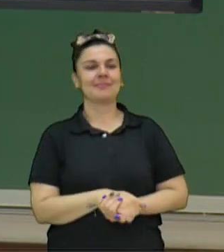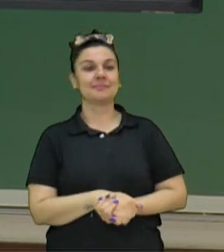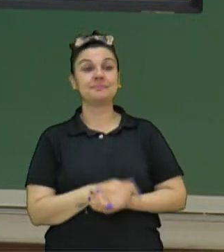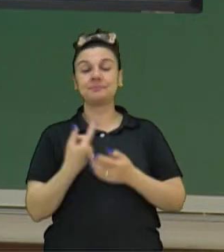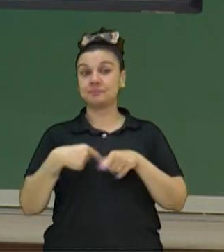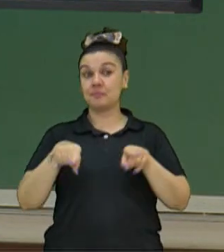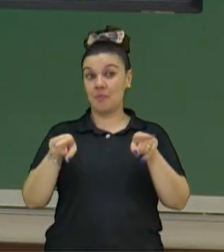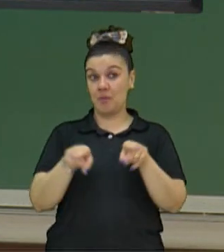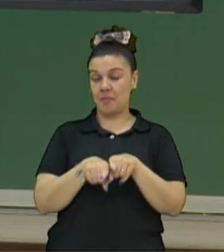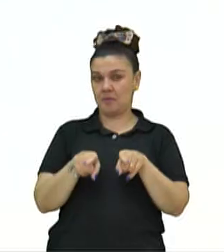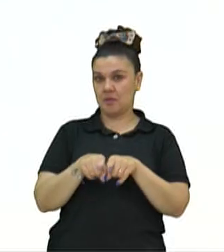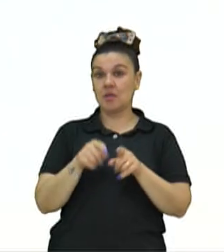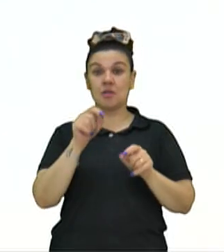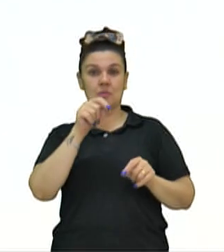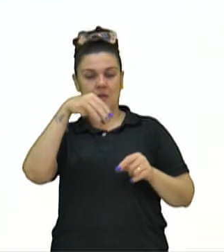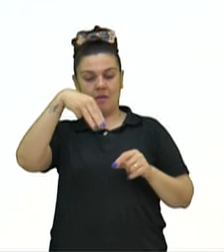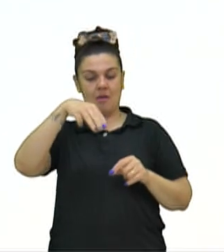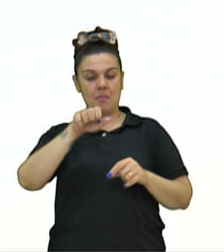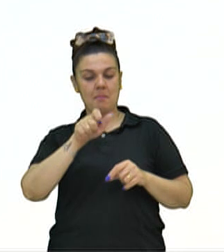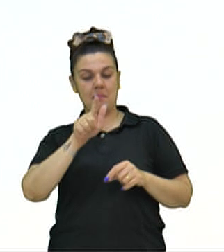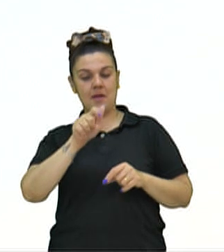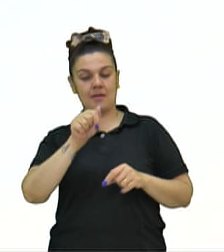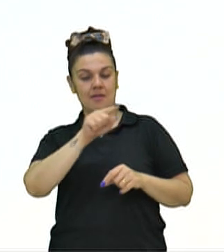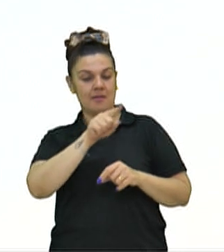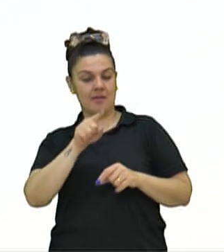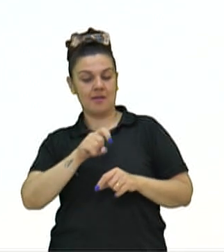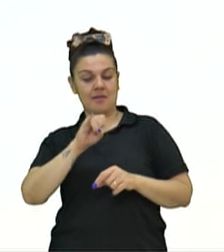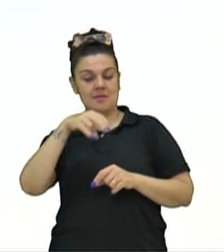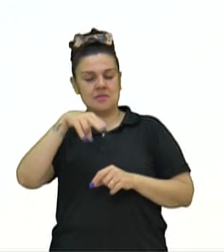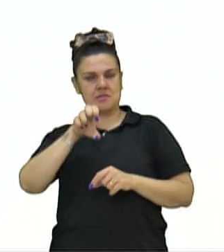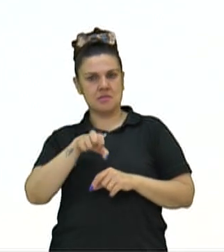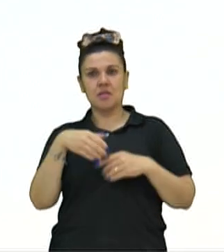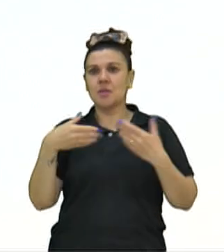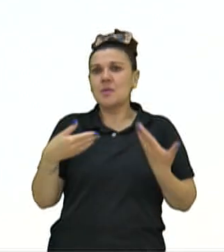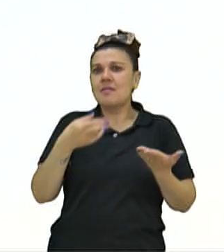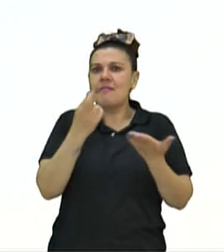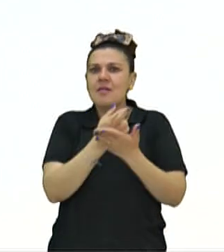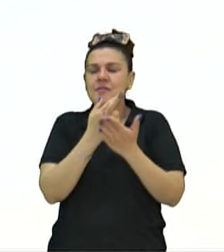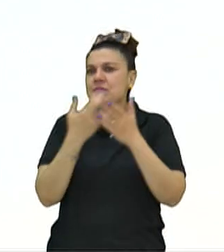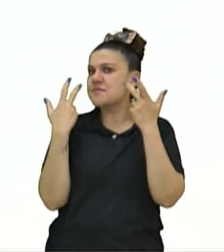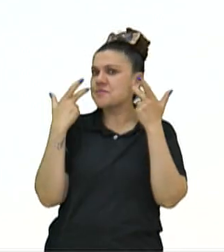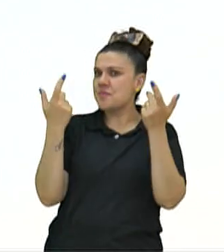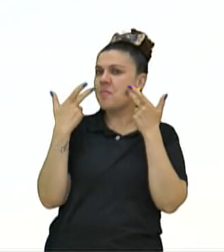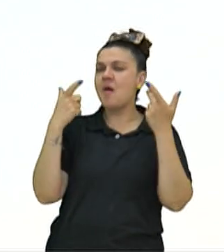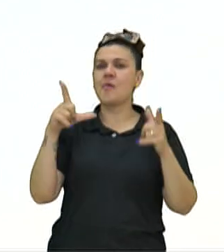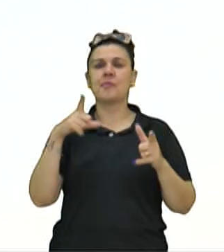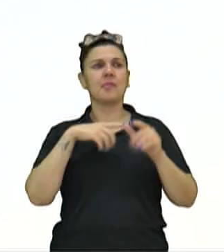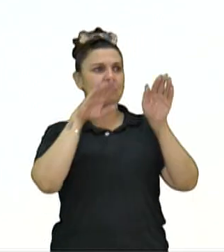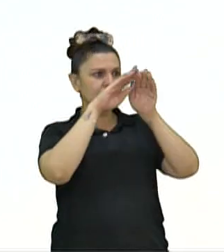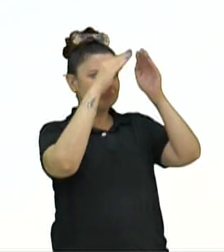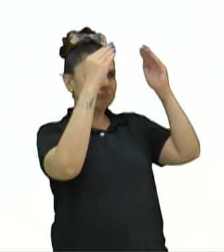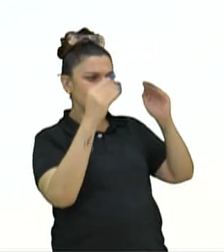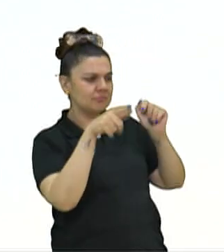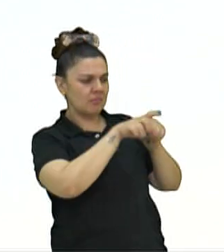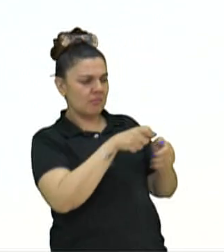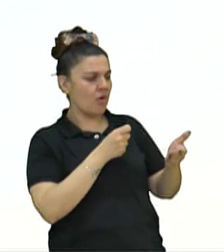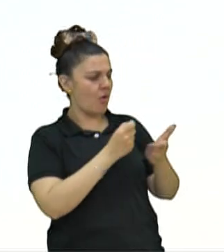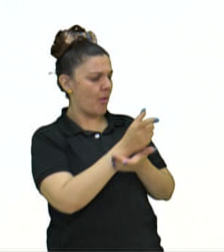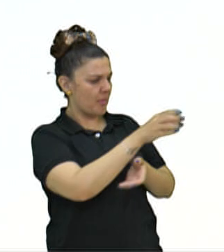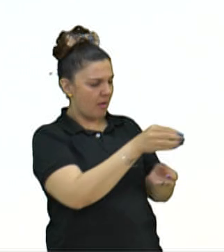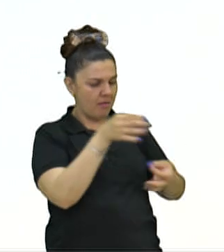temos também as magazines, a revista normal, igual aquela que a gente tem na banquinha, tá? Só que ela tá lá online, não preciso